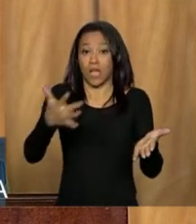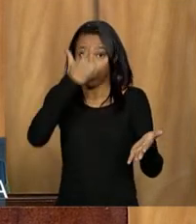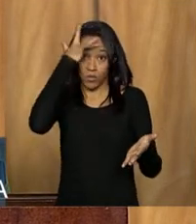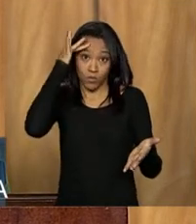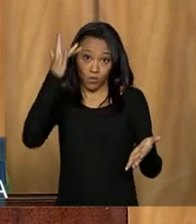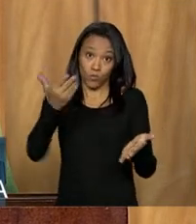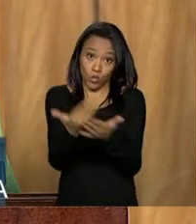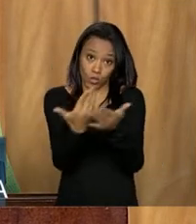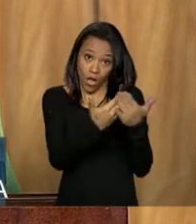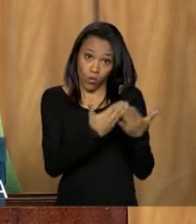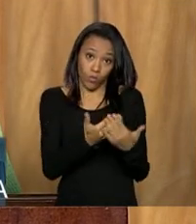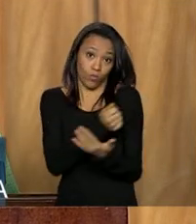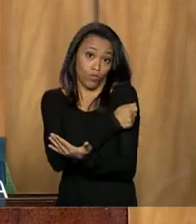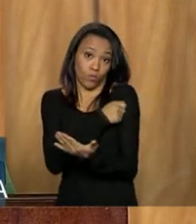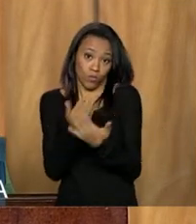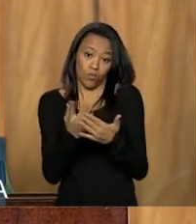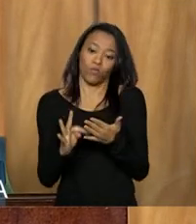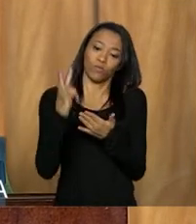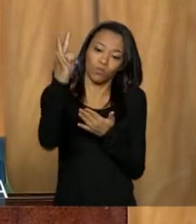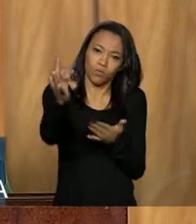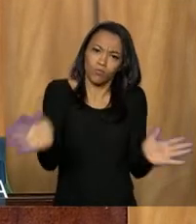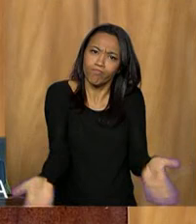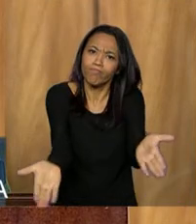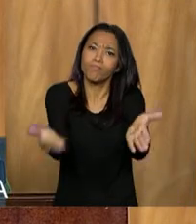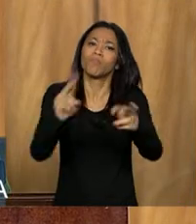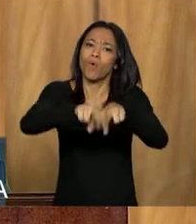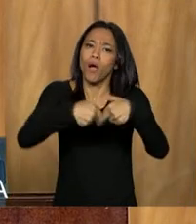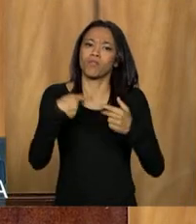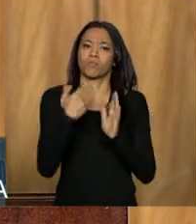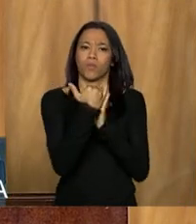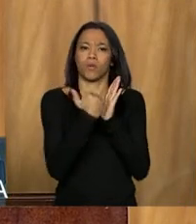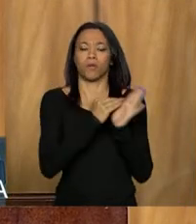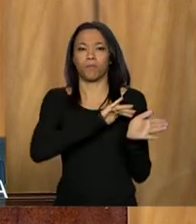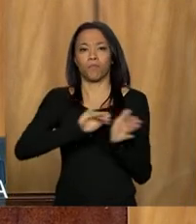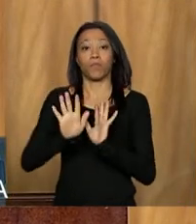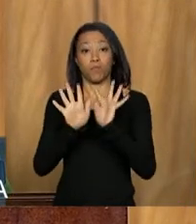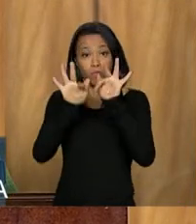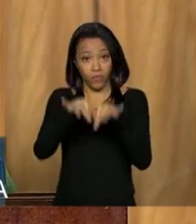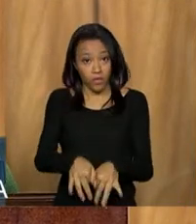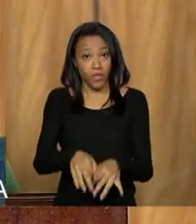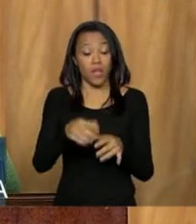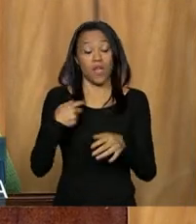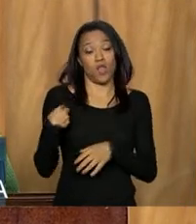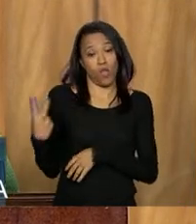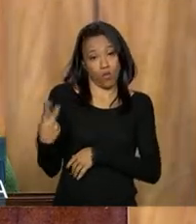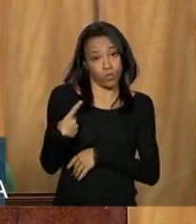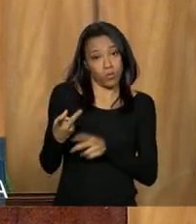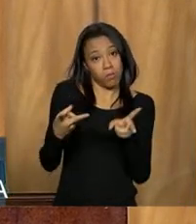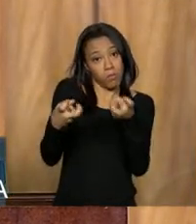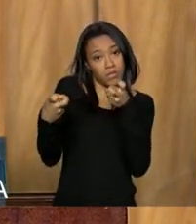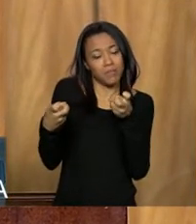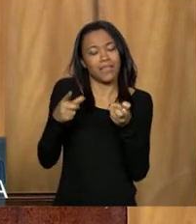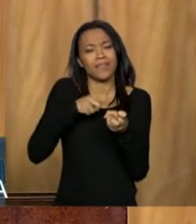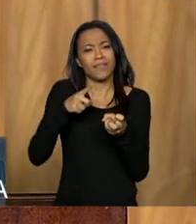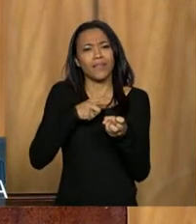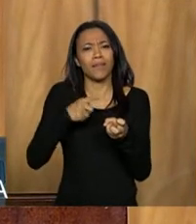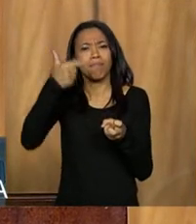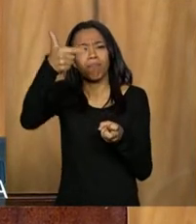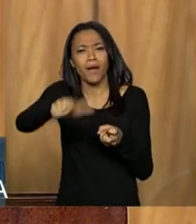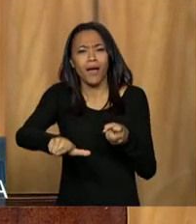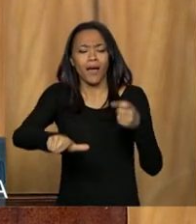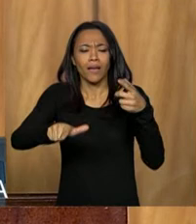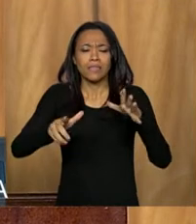meio deste programa. Por último, a senhora presidenta Dilma e eu verificamos que ainda há muito espaço para